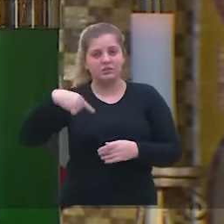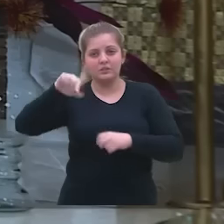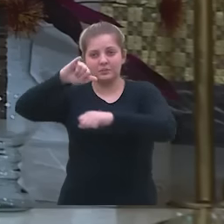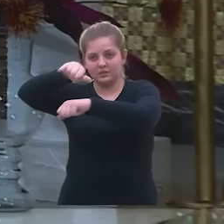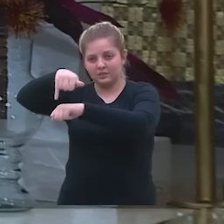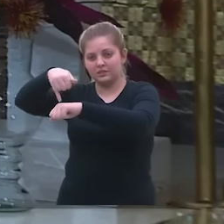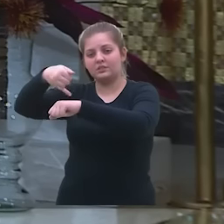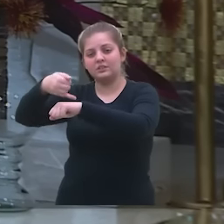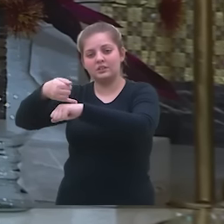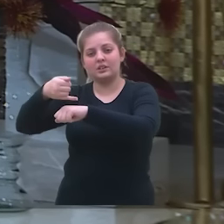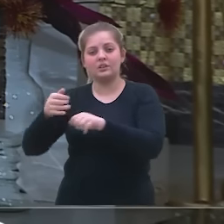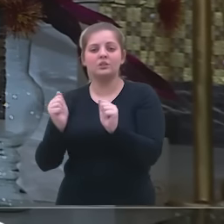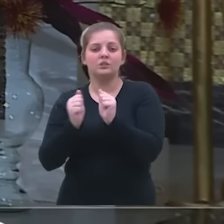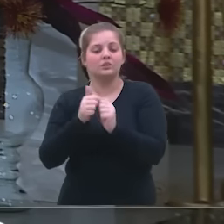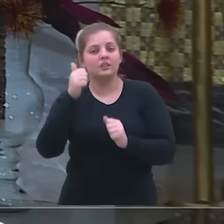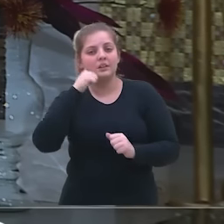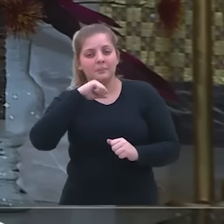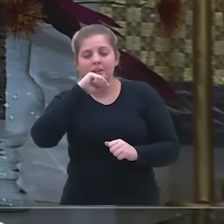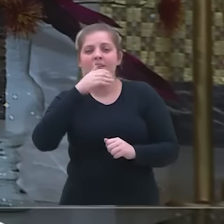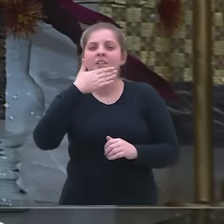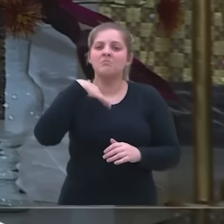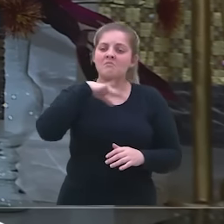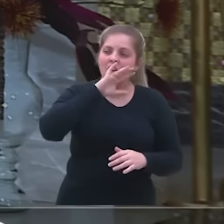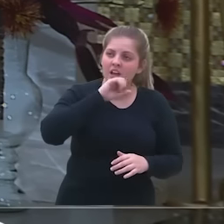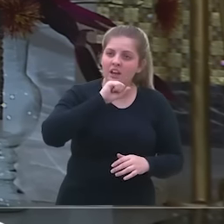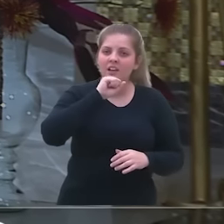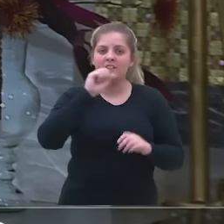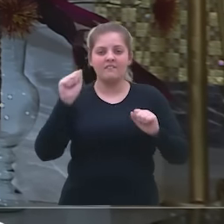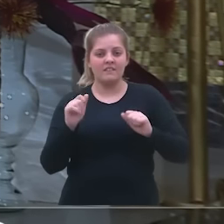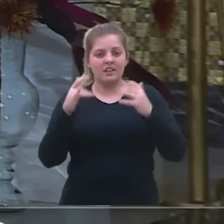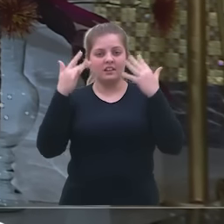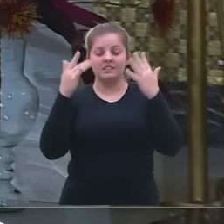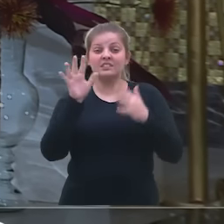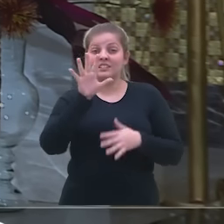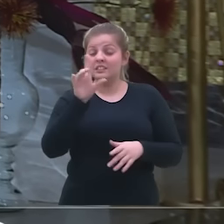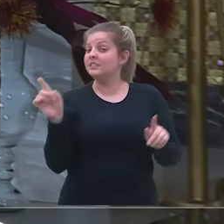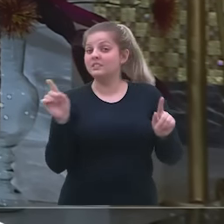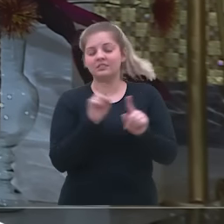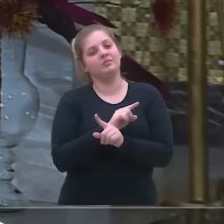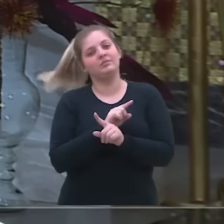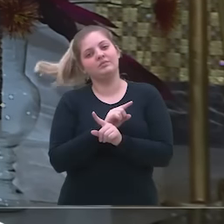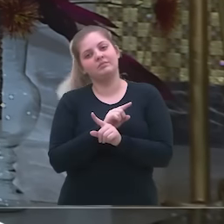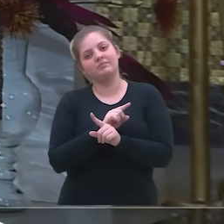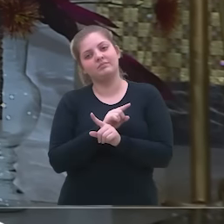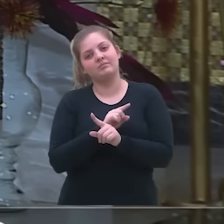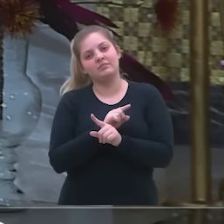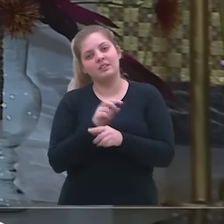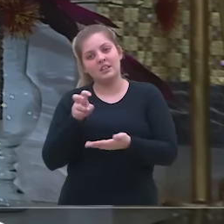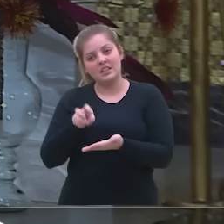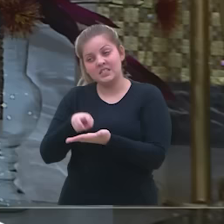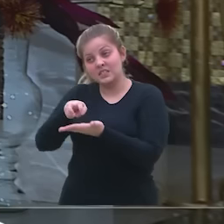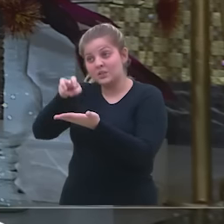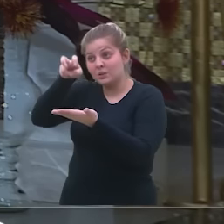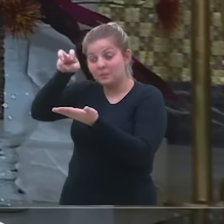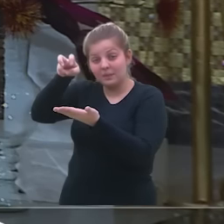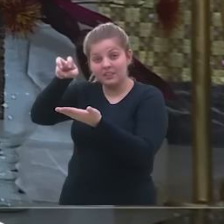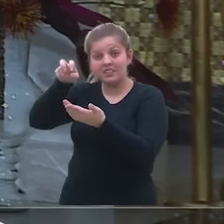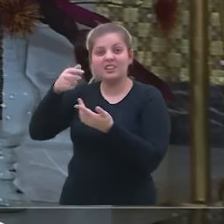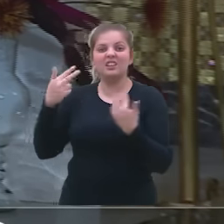várias vezes nós vemos Jesus indo para Jerusalém na Páscoa Mas essa não essa subida é